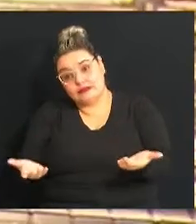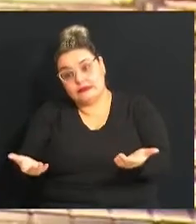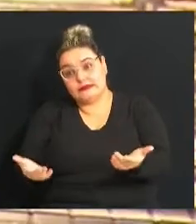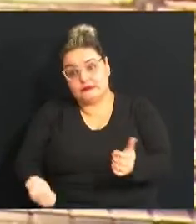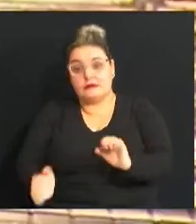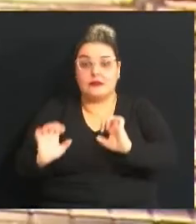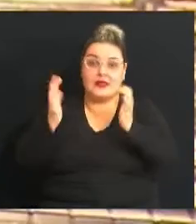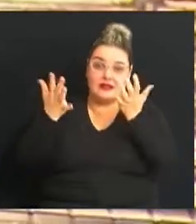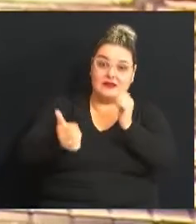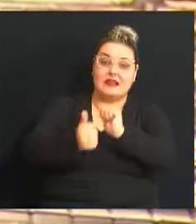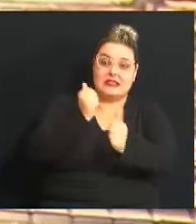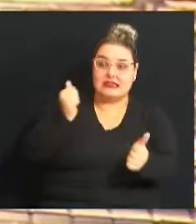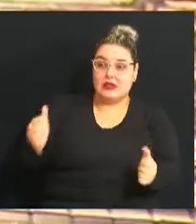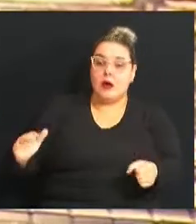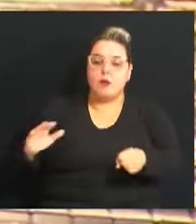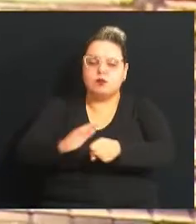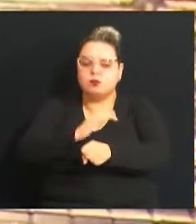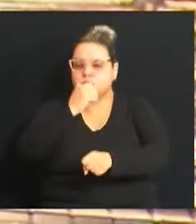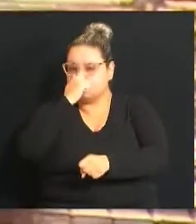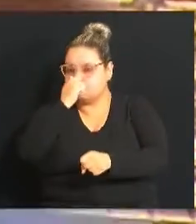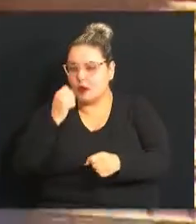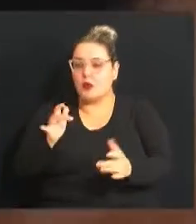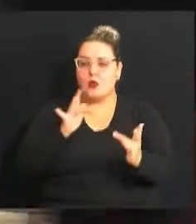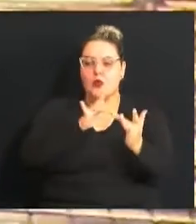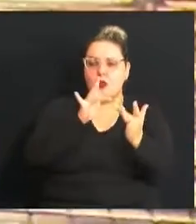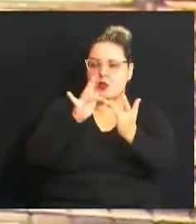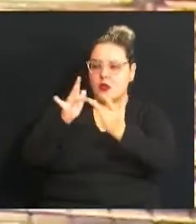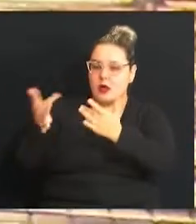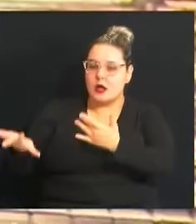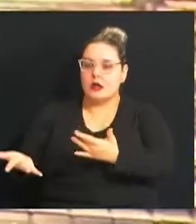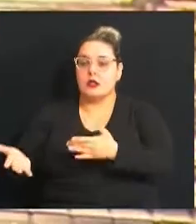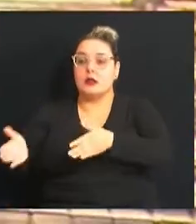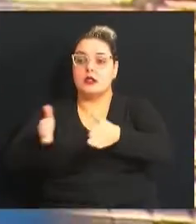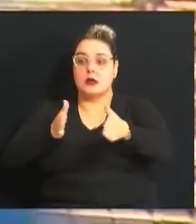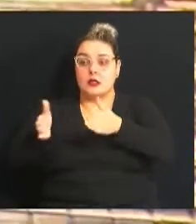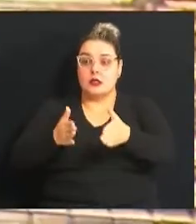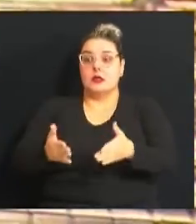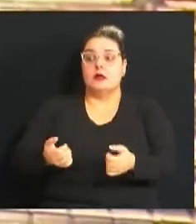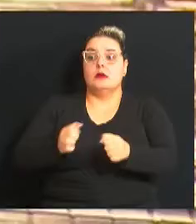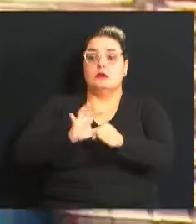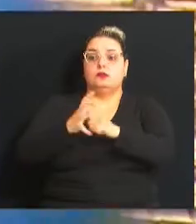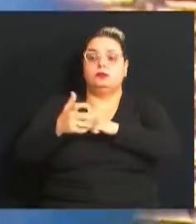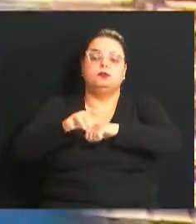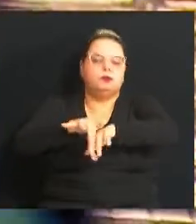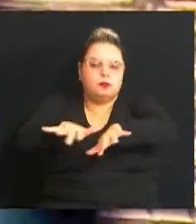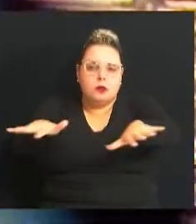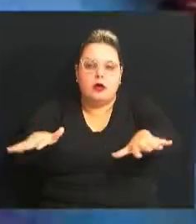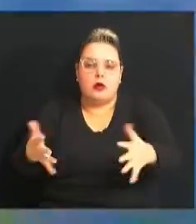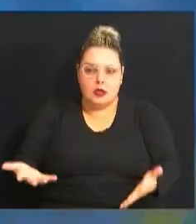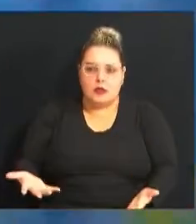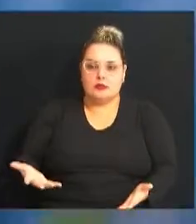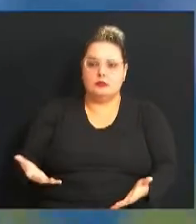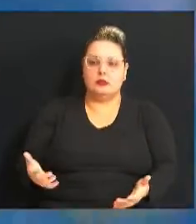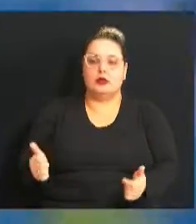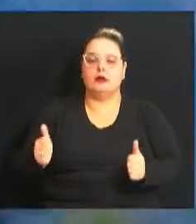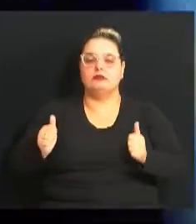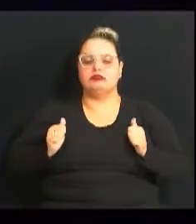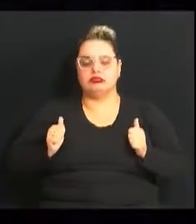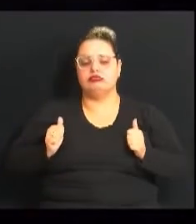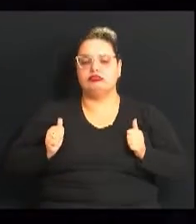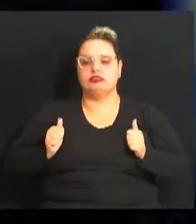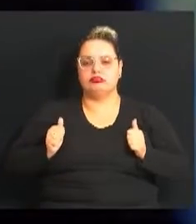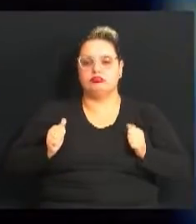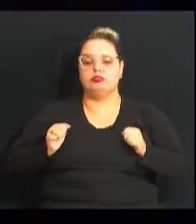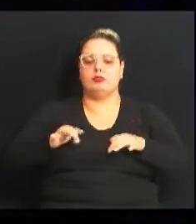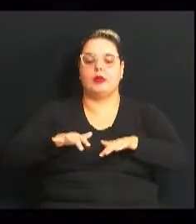muito contato, aglomeração. A gente sabe que nesse período de pandemia, o sedentarismo tomou conta de muita gente, então a